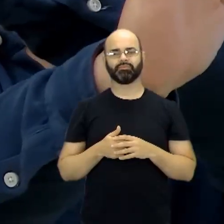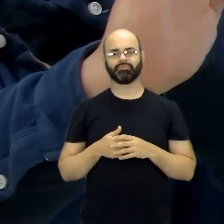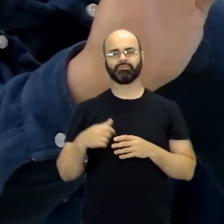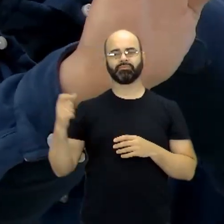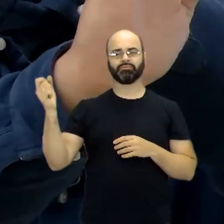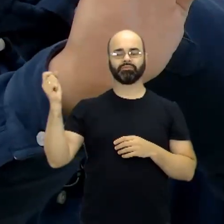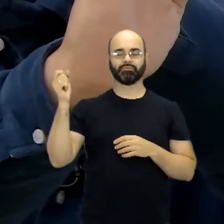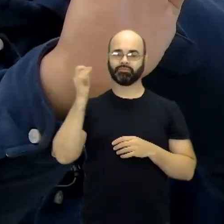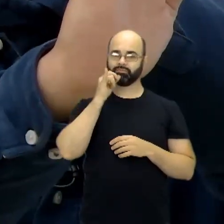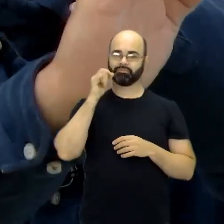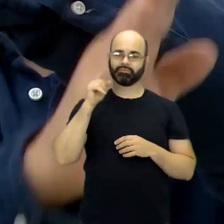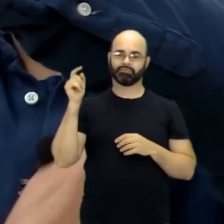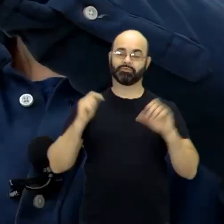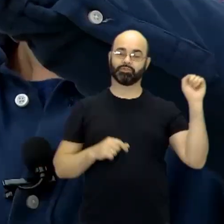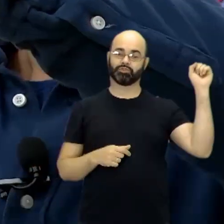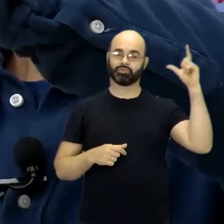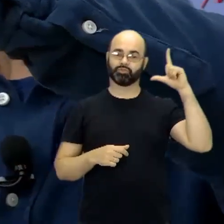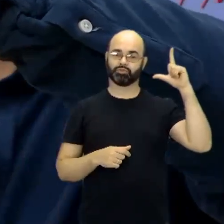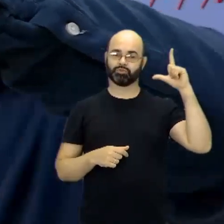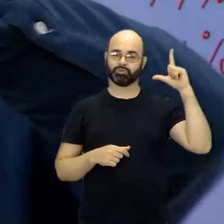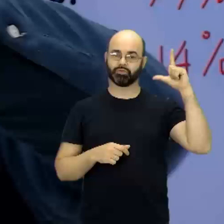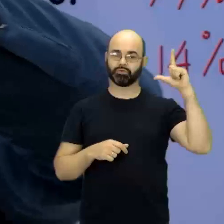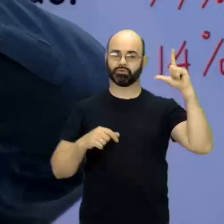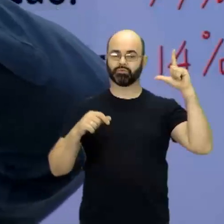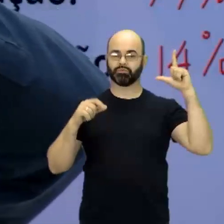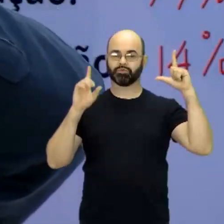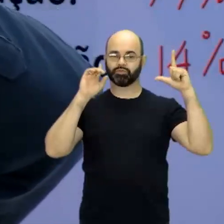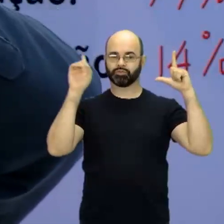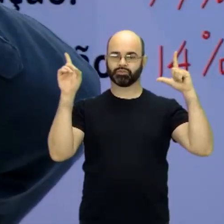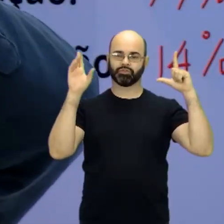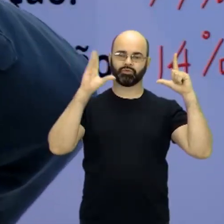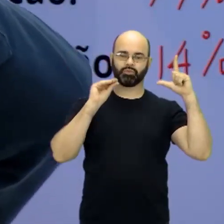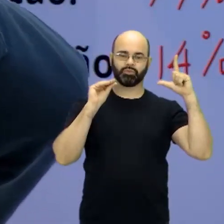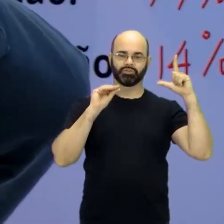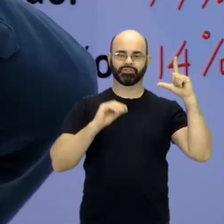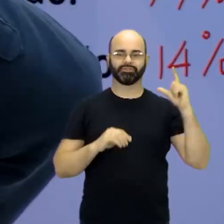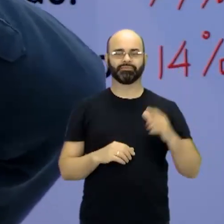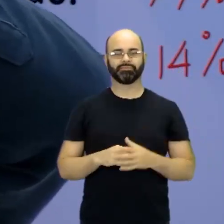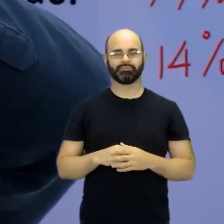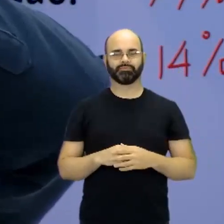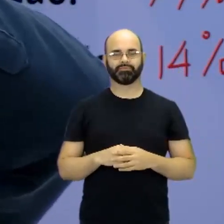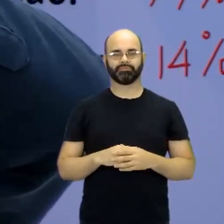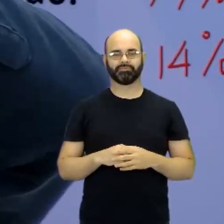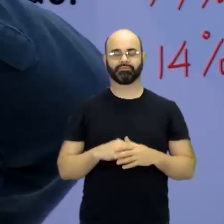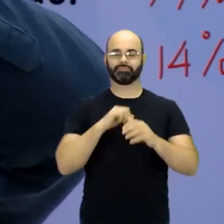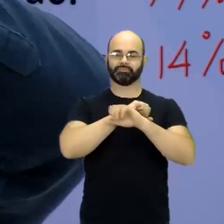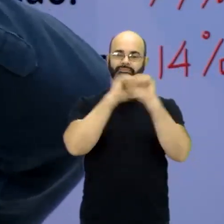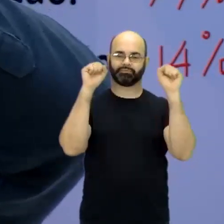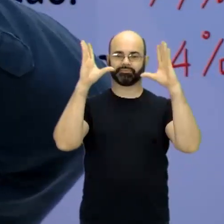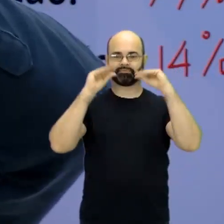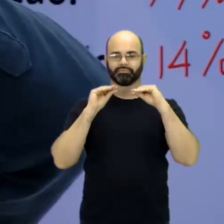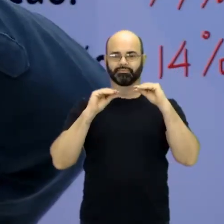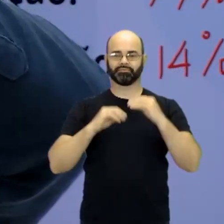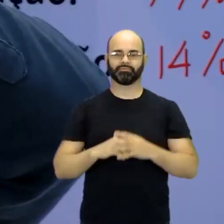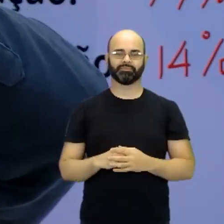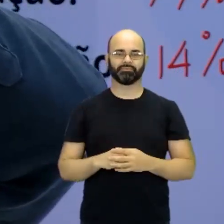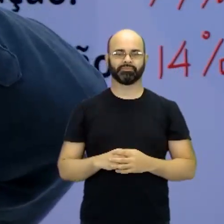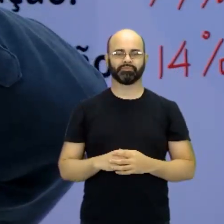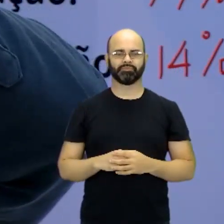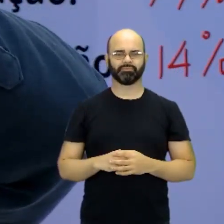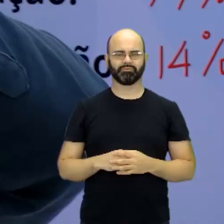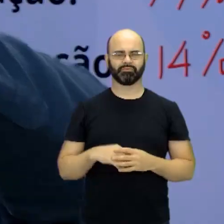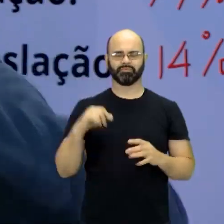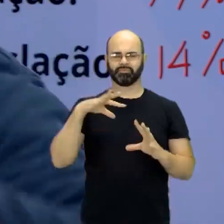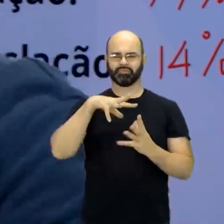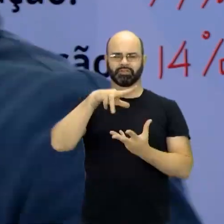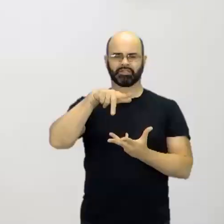se solta desse lado aqui é dia e aqui à noite Bom dia e noite só a terra tende